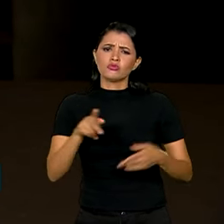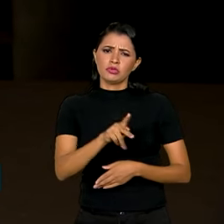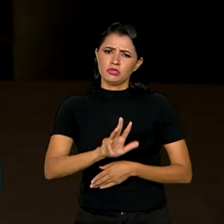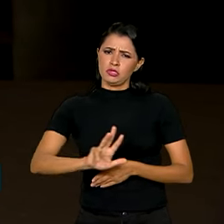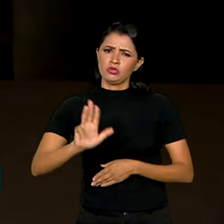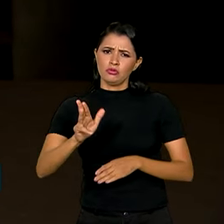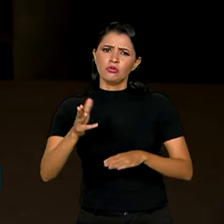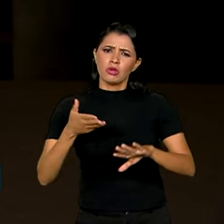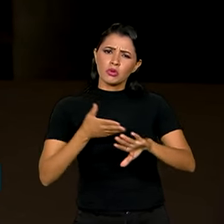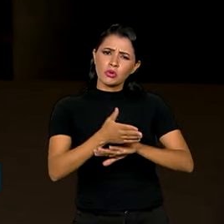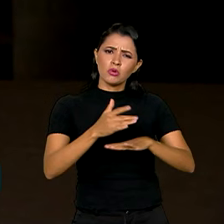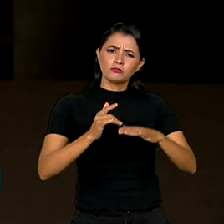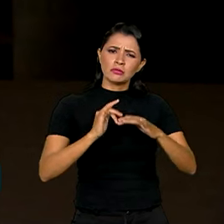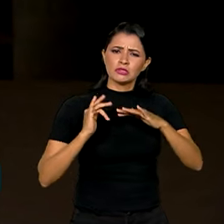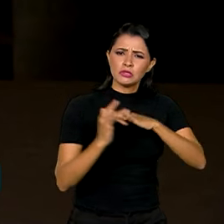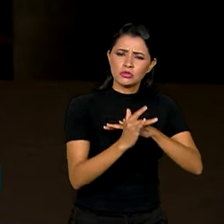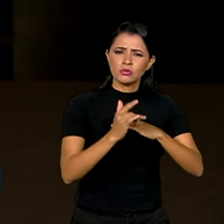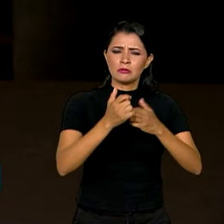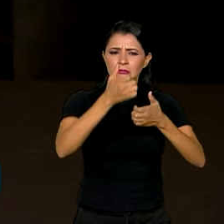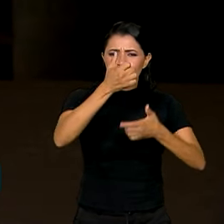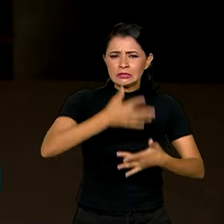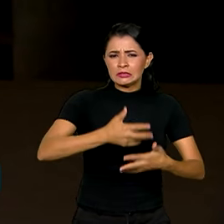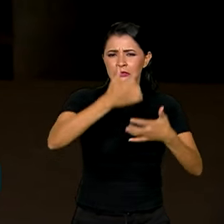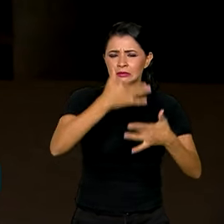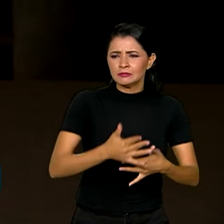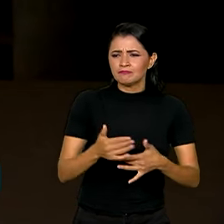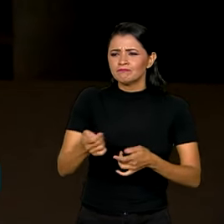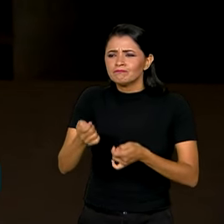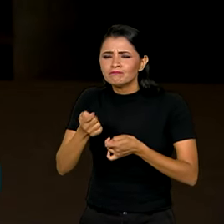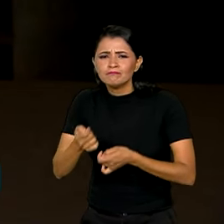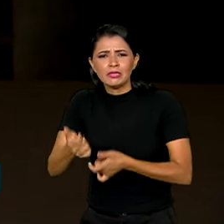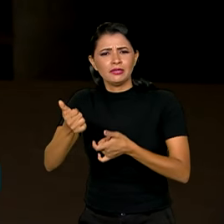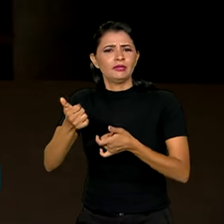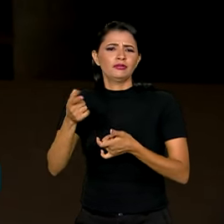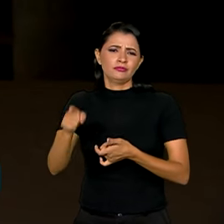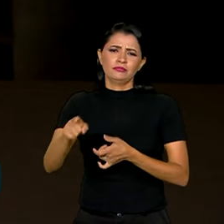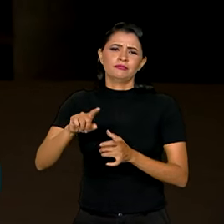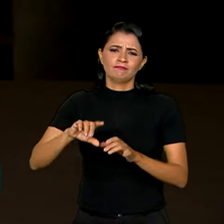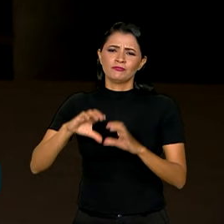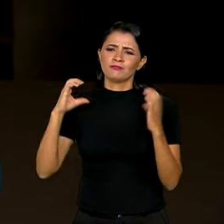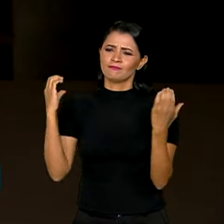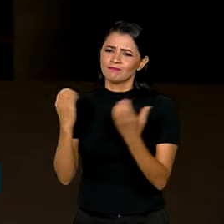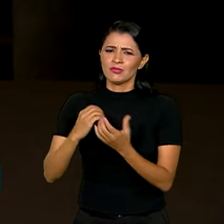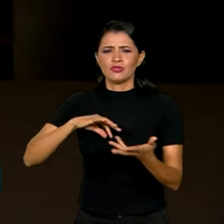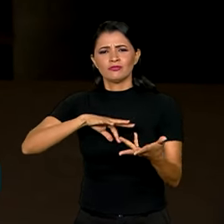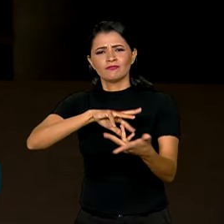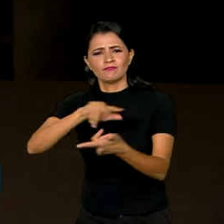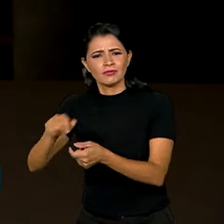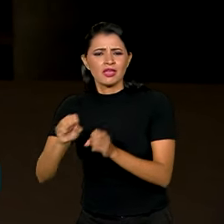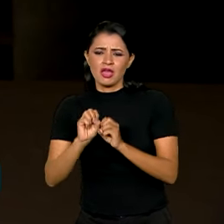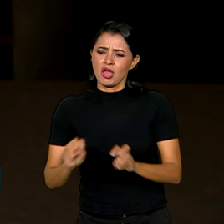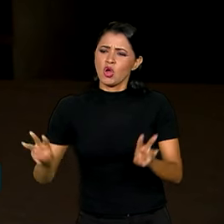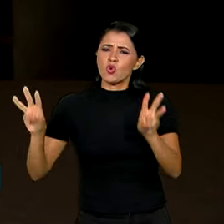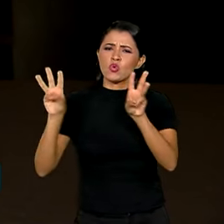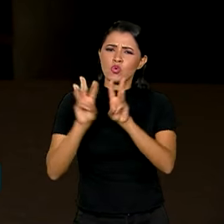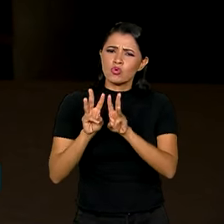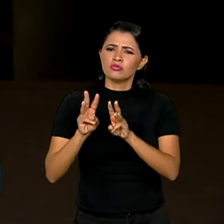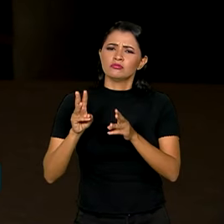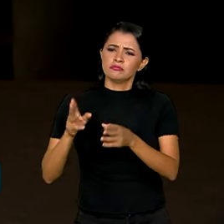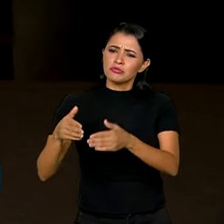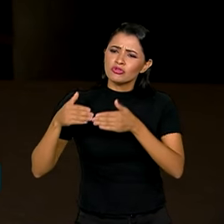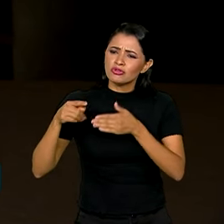sociais um apelo à comunidade internacional e à Organização das Nações Unidas, pedindo a liberação